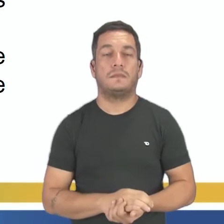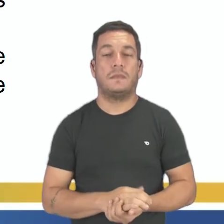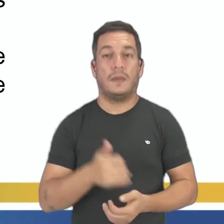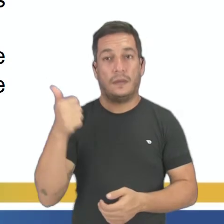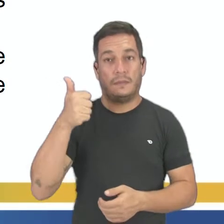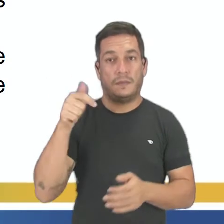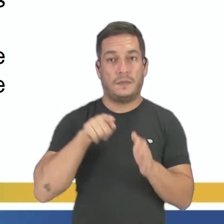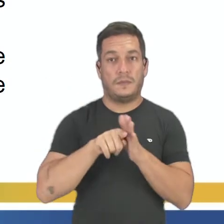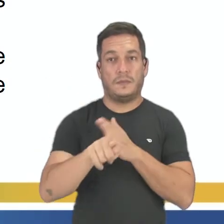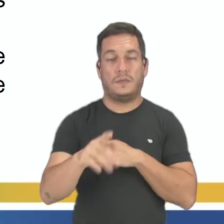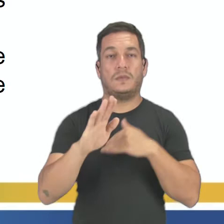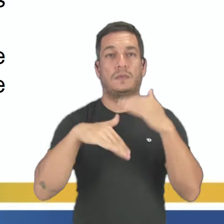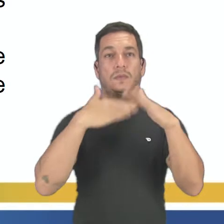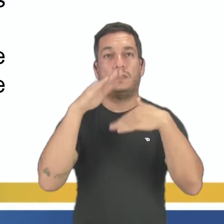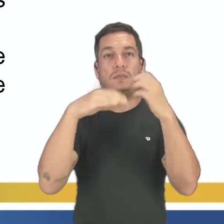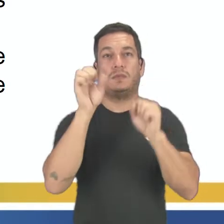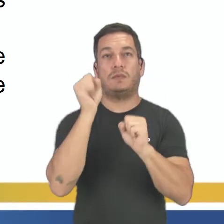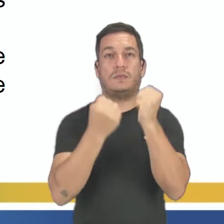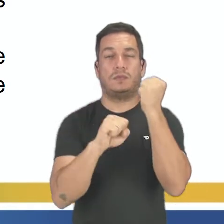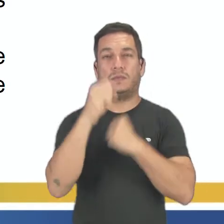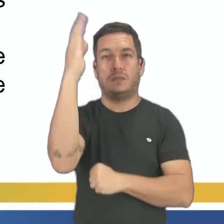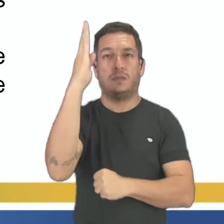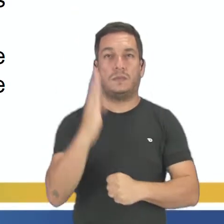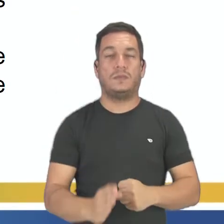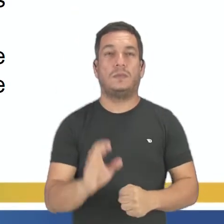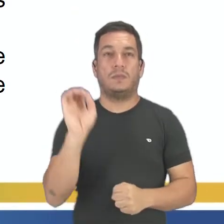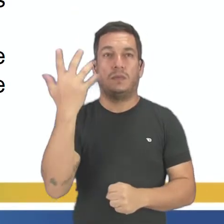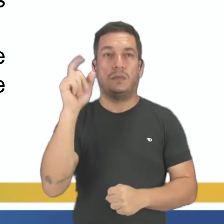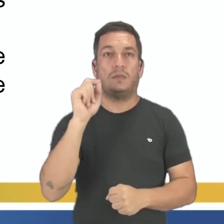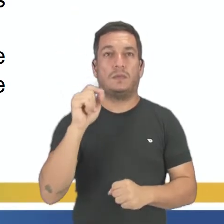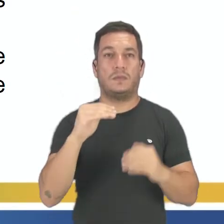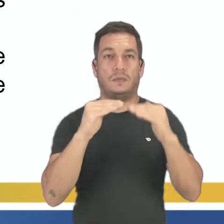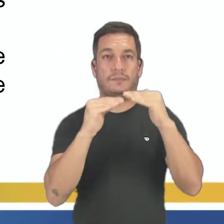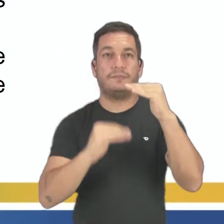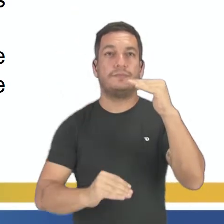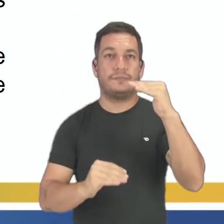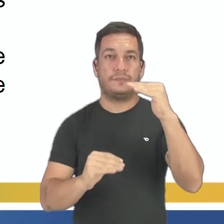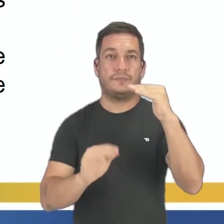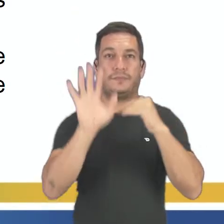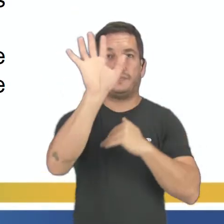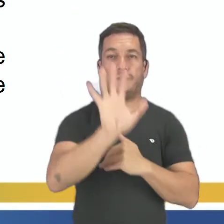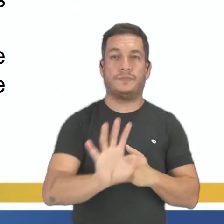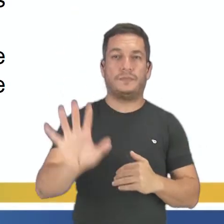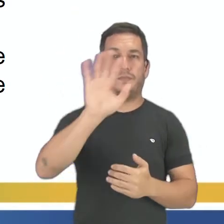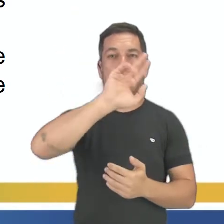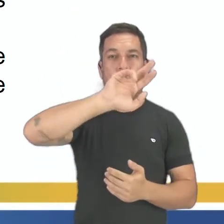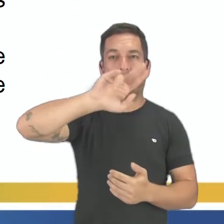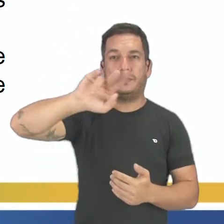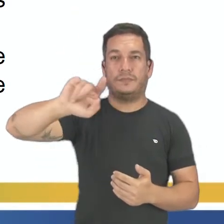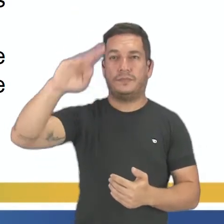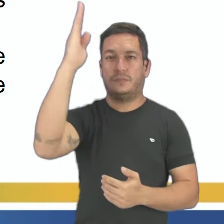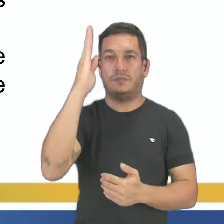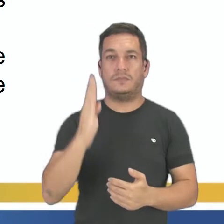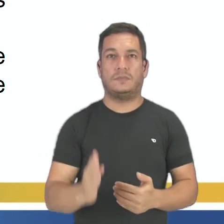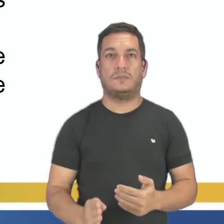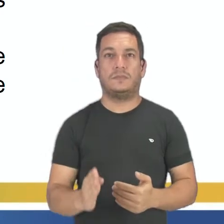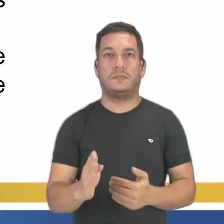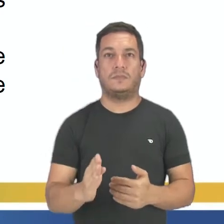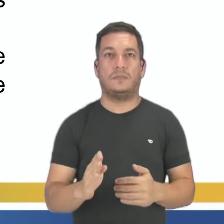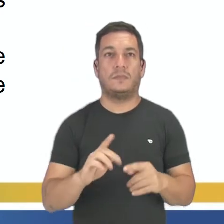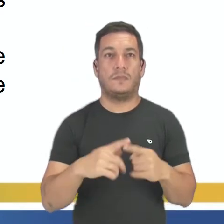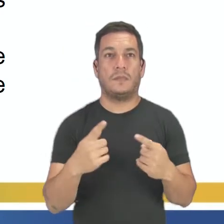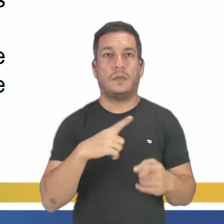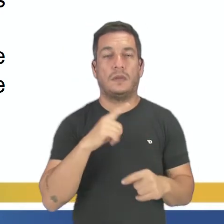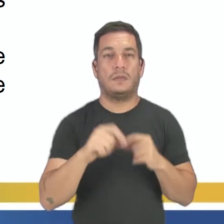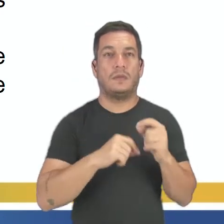Primeira questão: o desenvolvimento industrial brasileiro ocorreu de forma desigual nas diferentes regiões do Brasil, pois houve